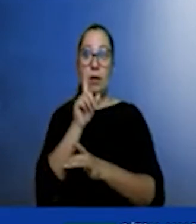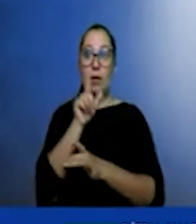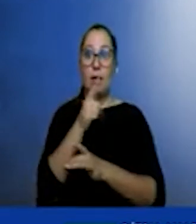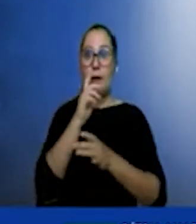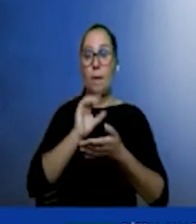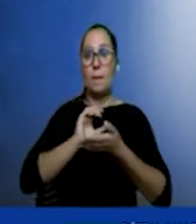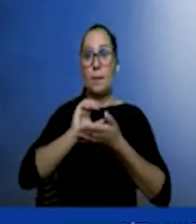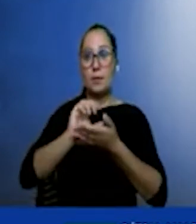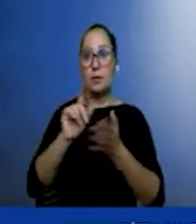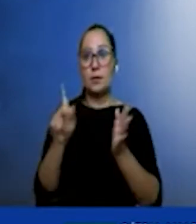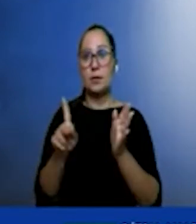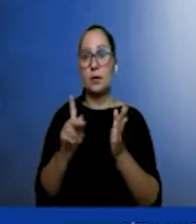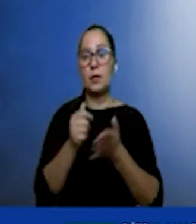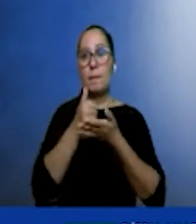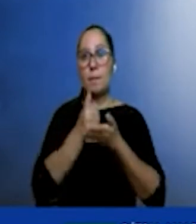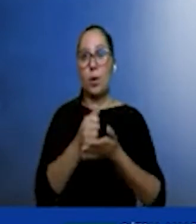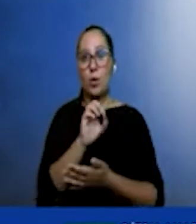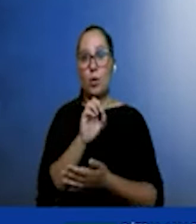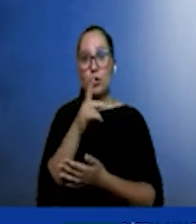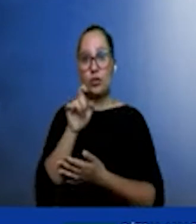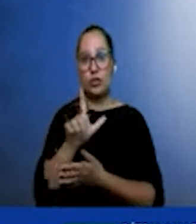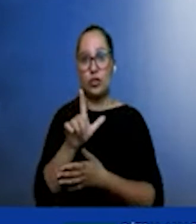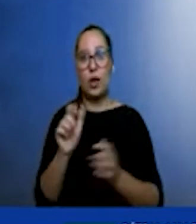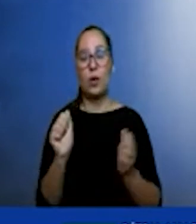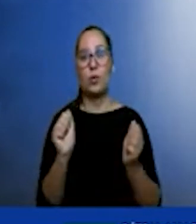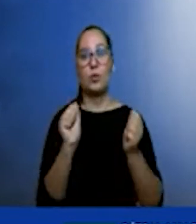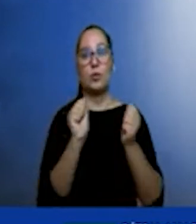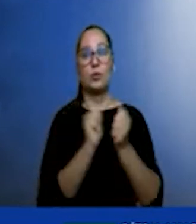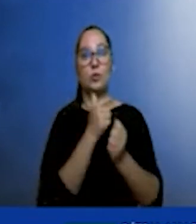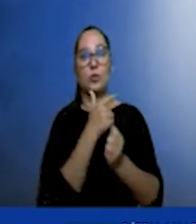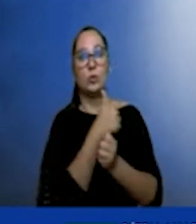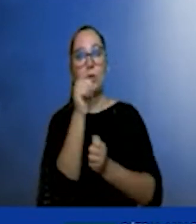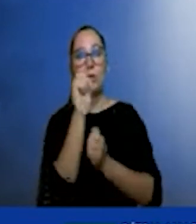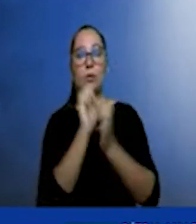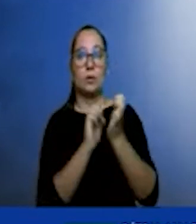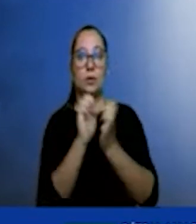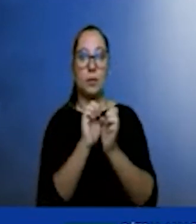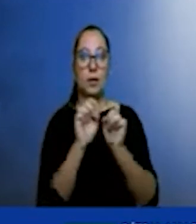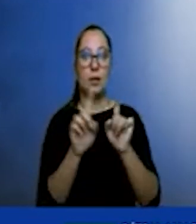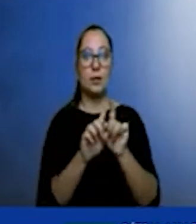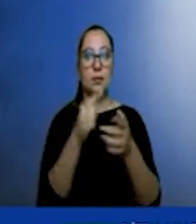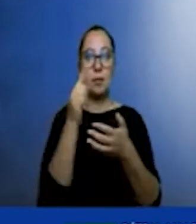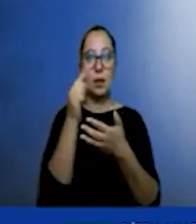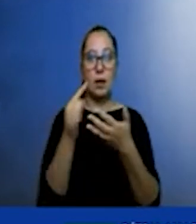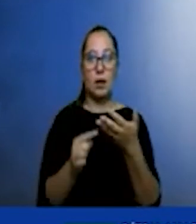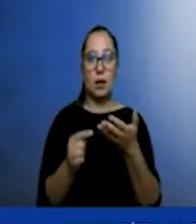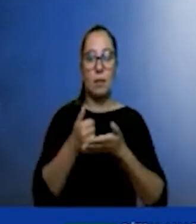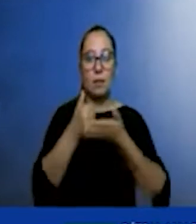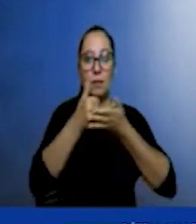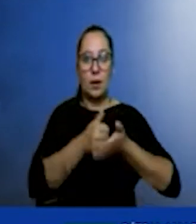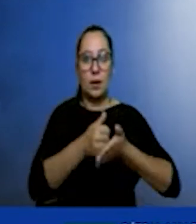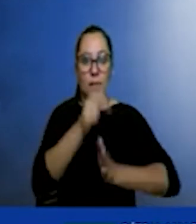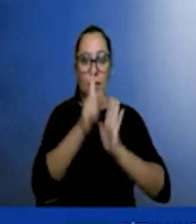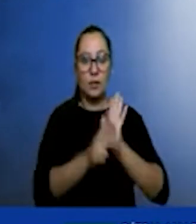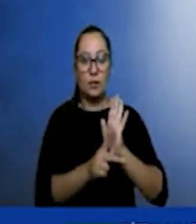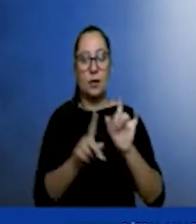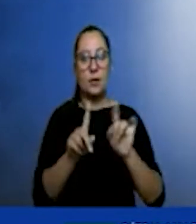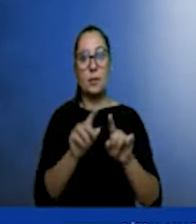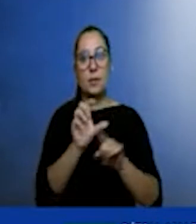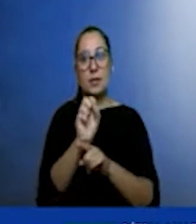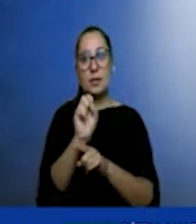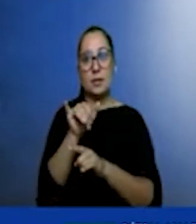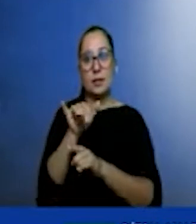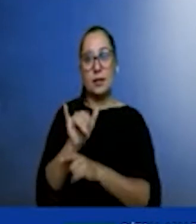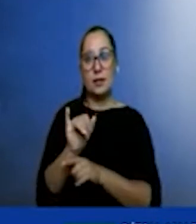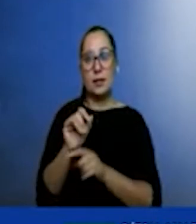Shell, juntamente com a Raizen, com a Hytron, que vai nos fornecer a planta, o Senai Cimatec, que faz